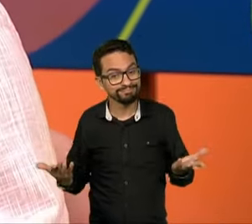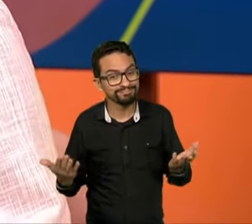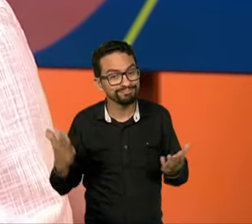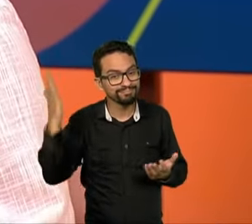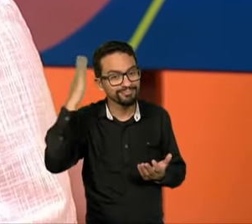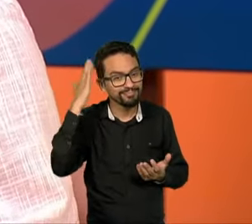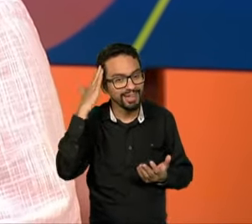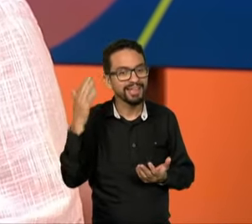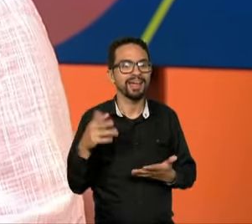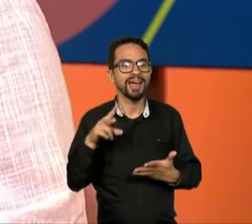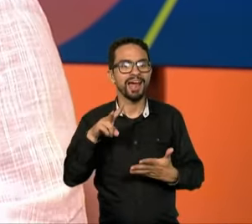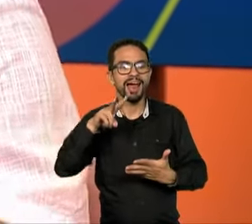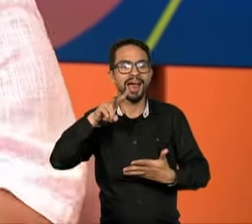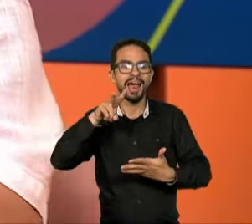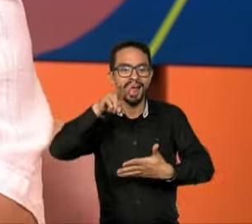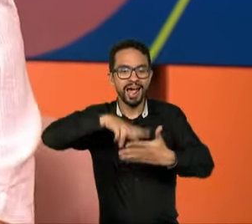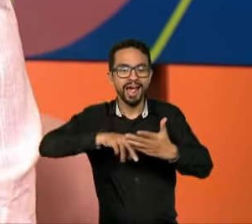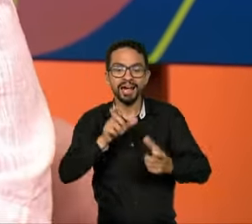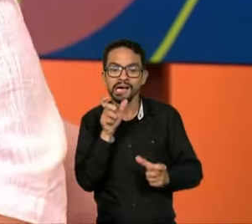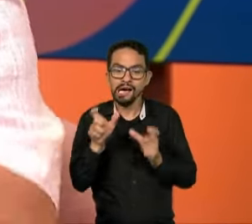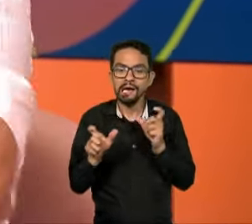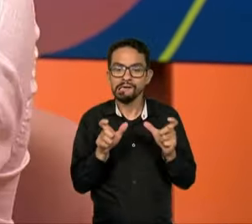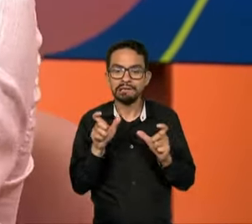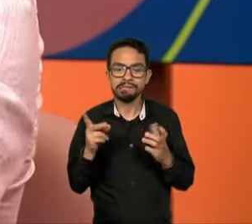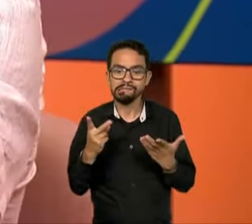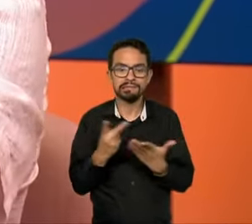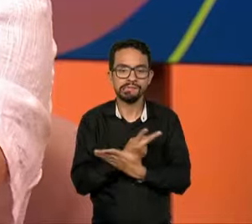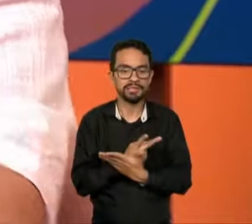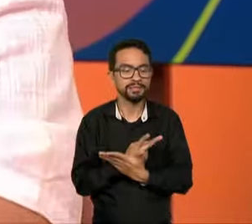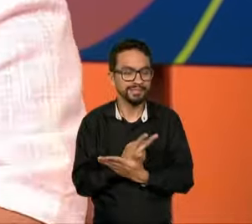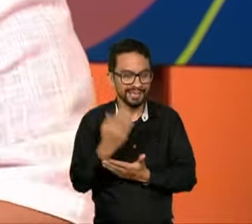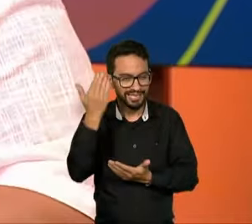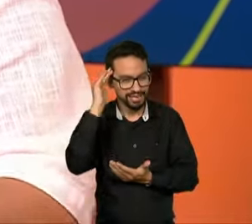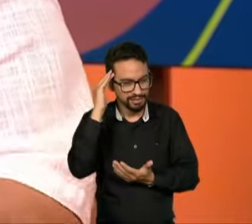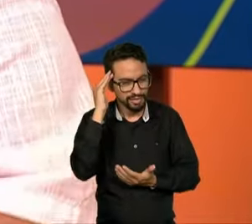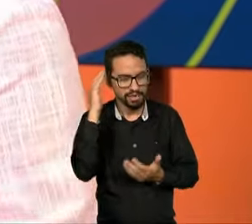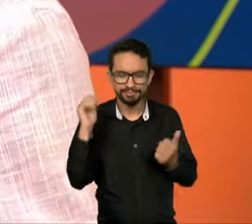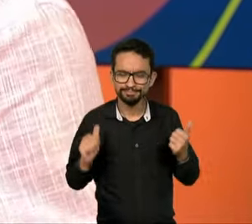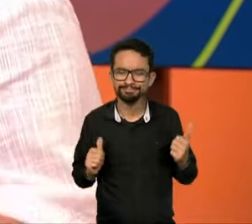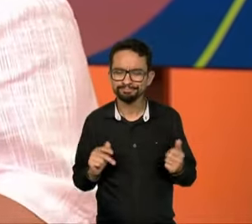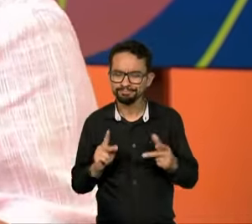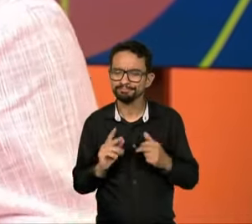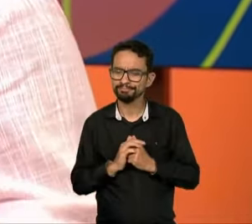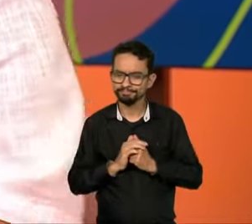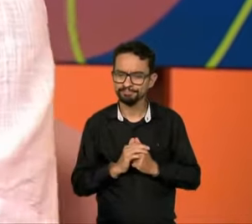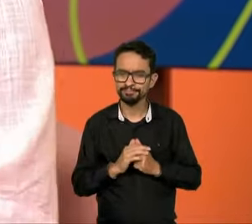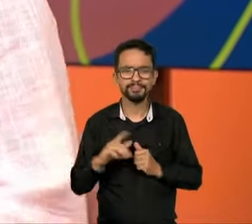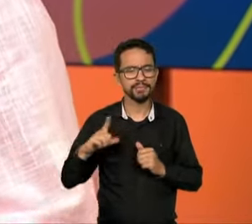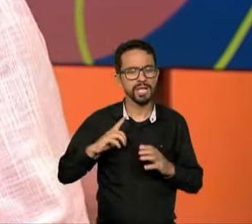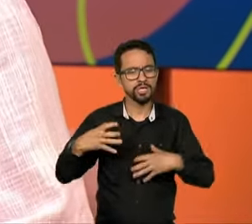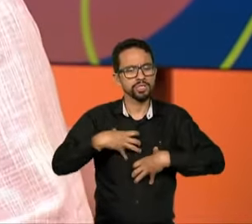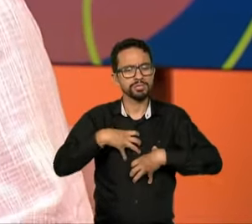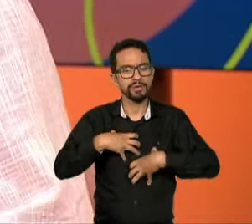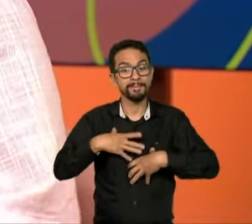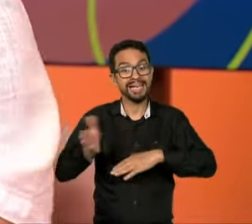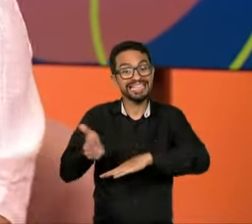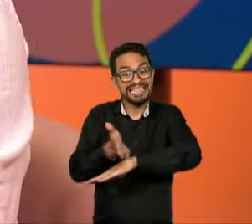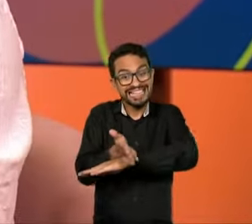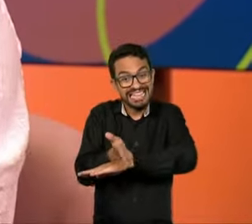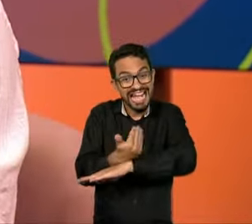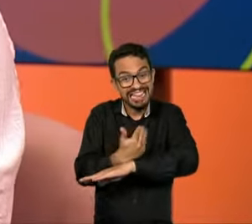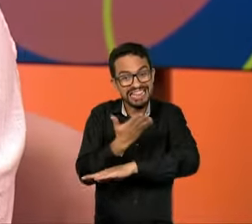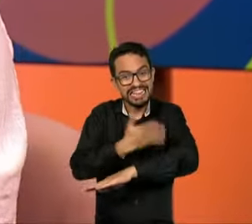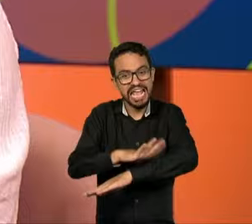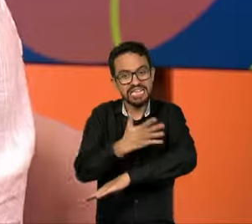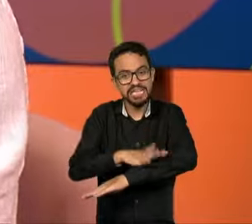se eu ia gaguejar lendo o texto ou não. E as interrupções, tem que entrar numa hora tal e tal. Mas deixa, tem um macete, mas não tinha ensaio. E eu sou